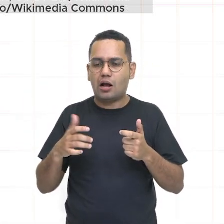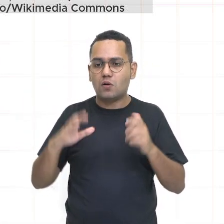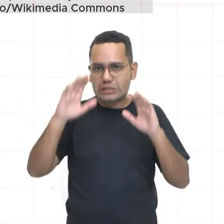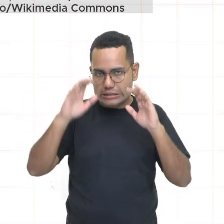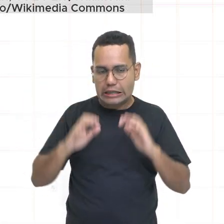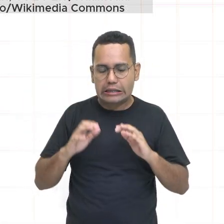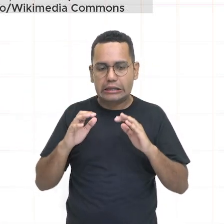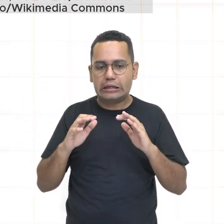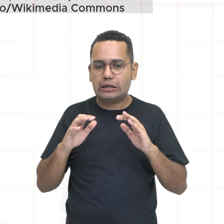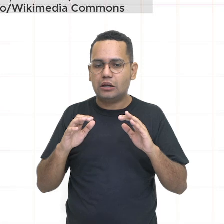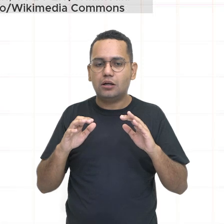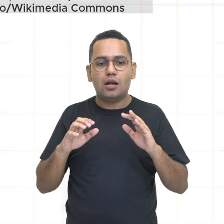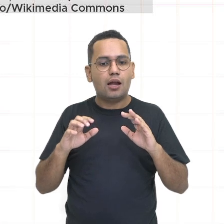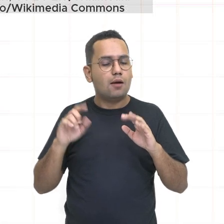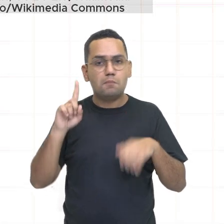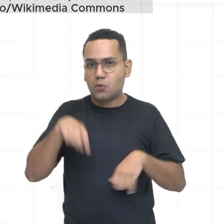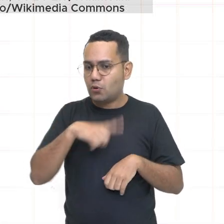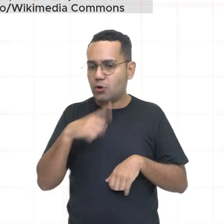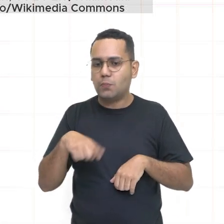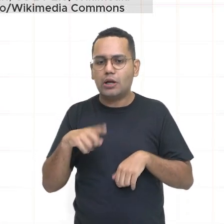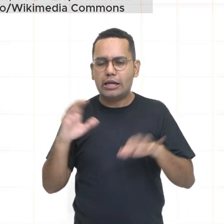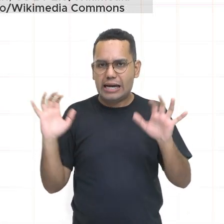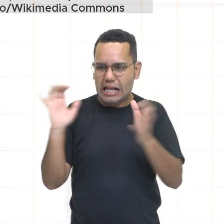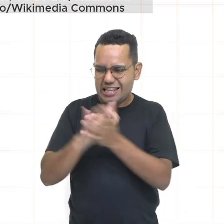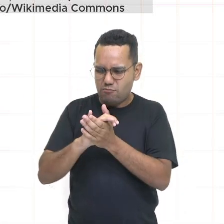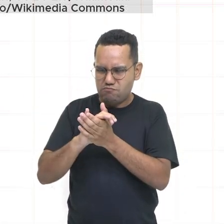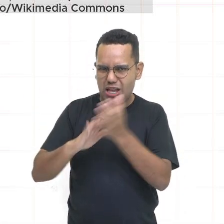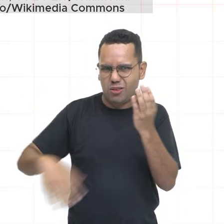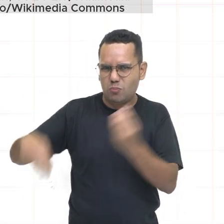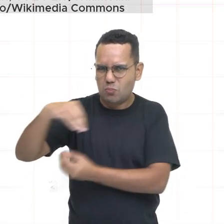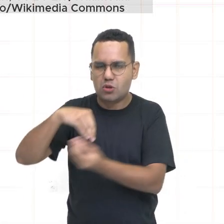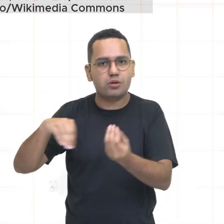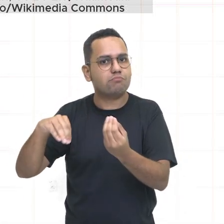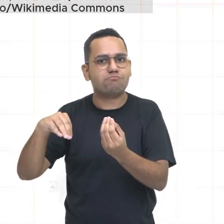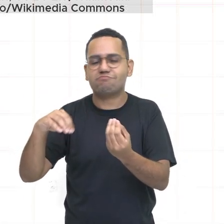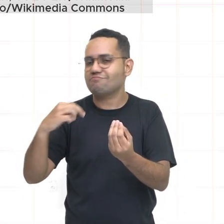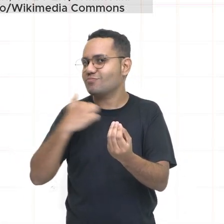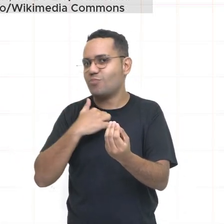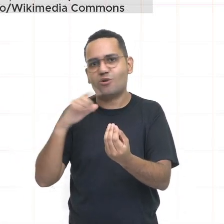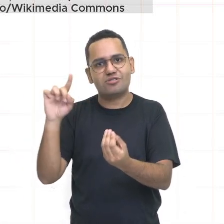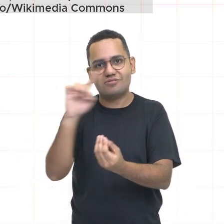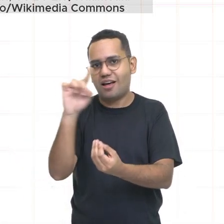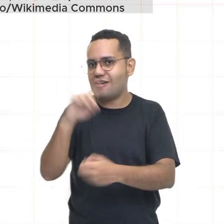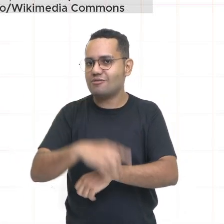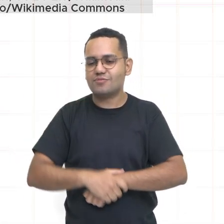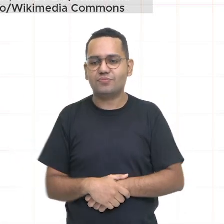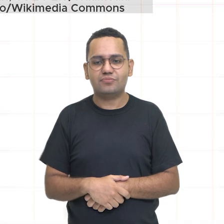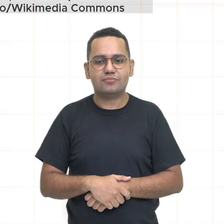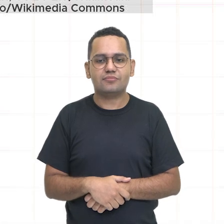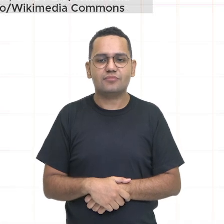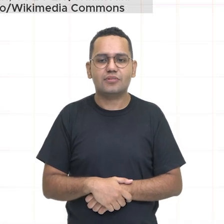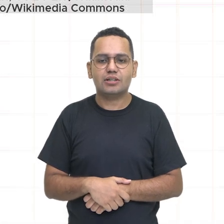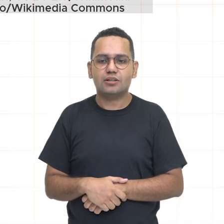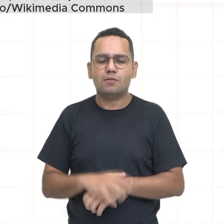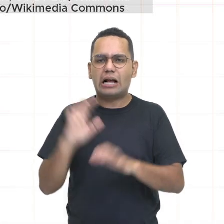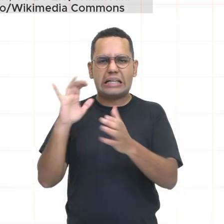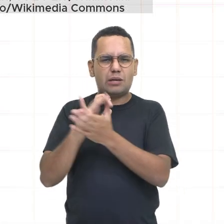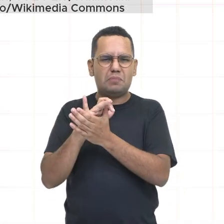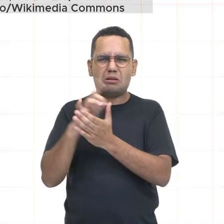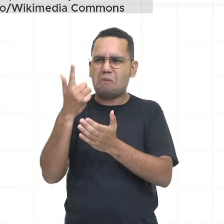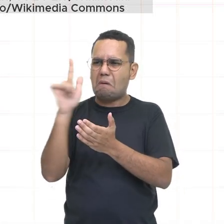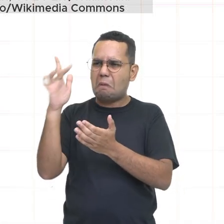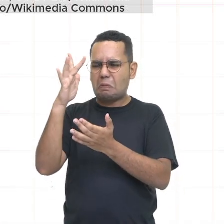de Nuremberg foram ali aplicadas formas de se identificar os judeus. Durante ao longo da história